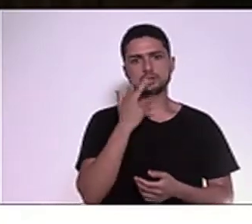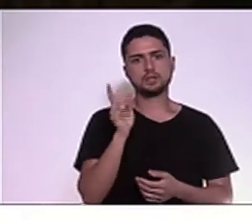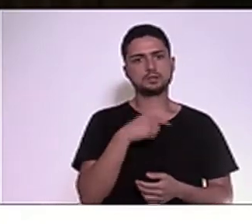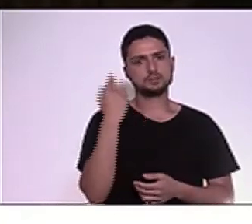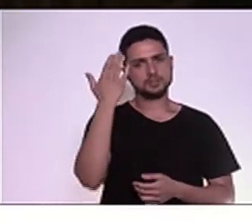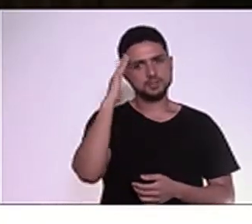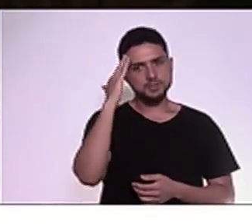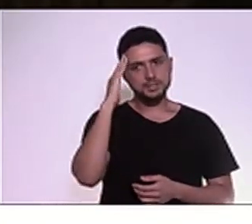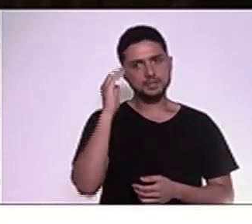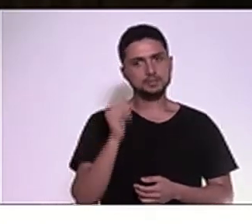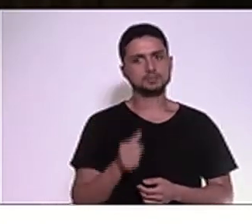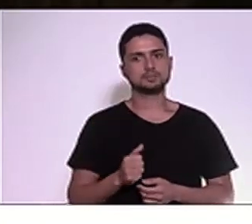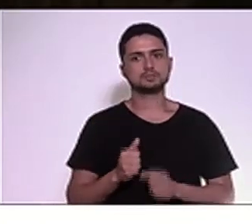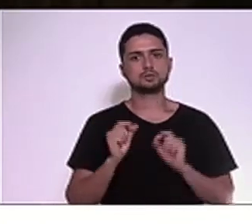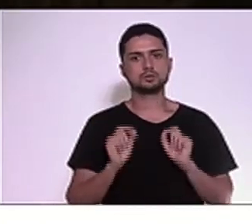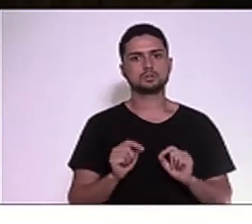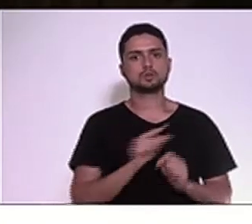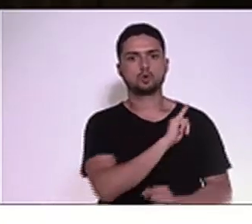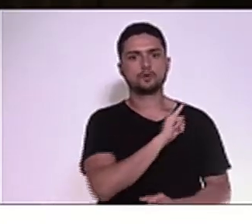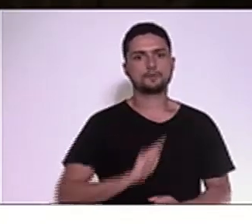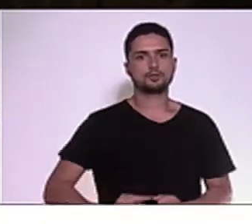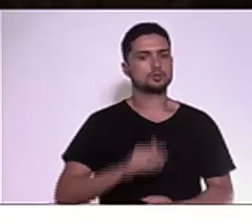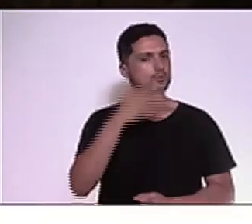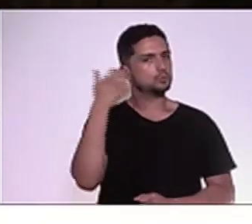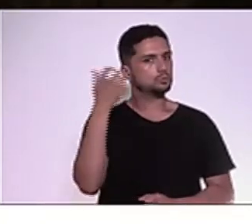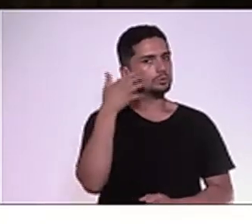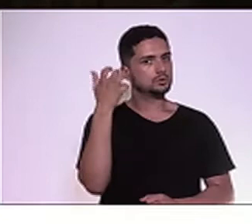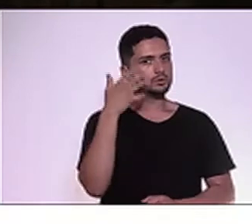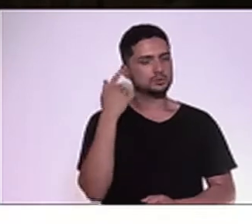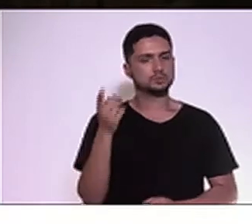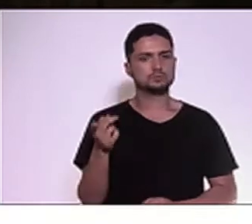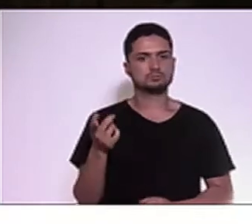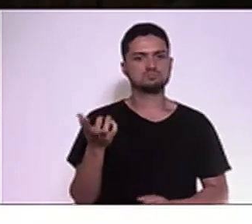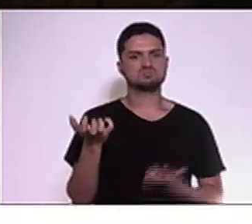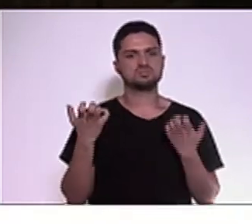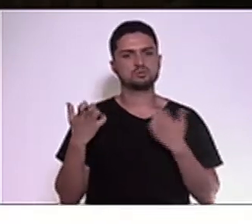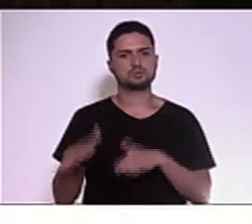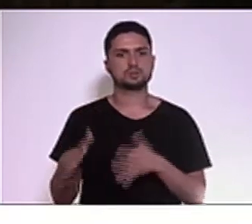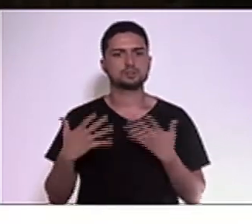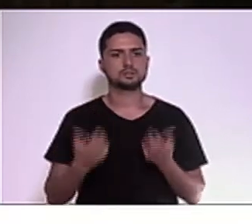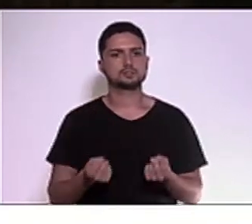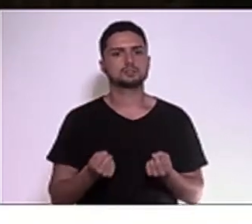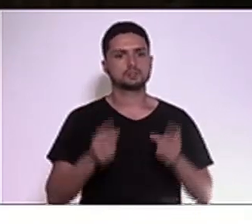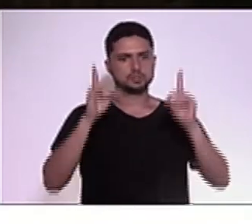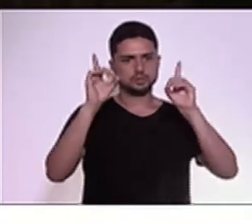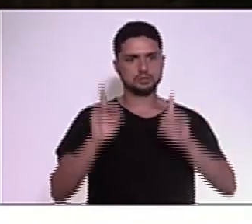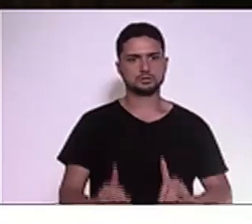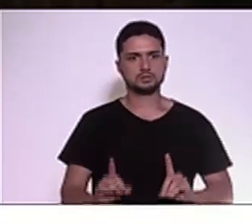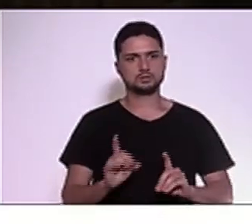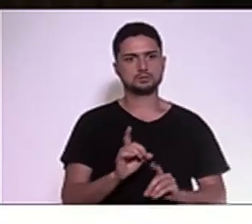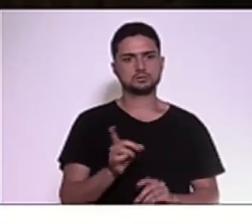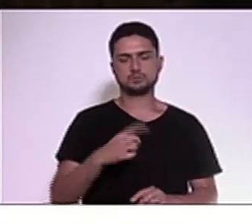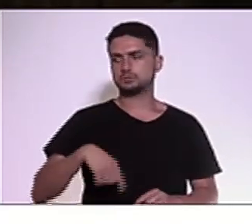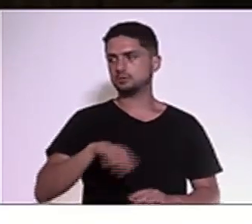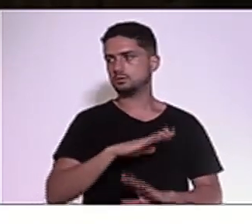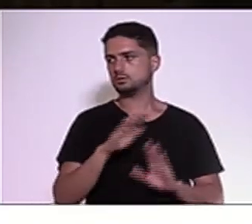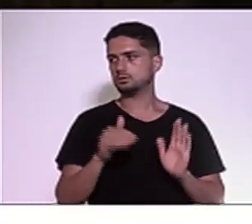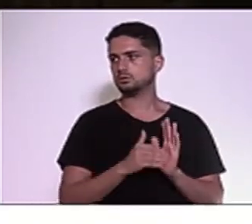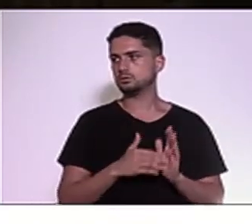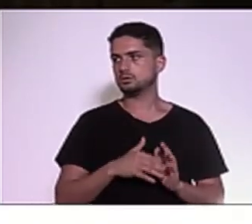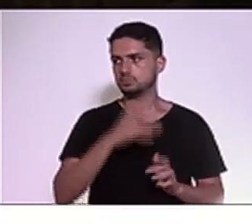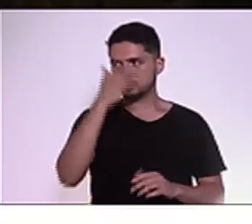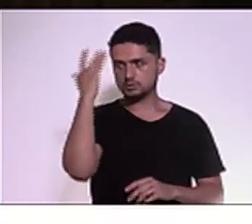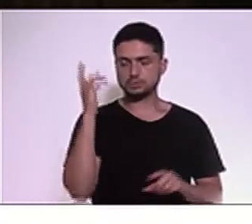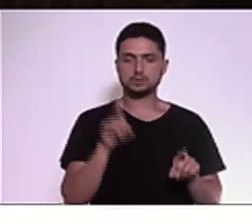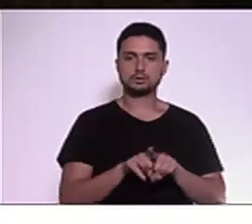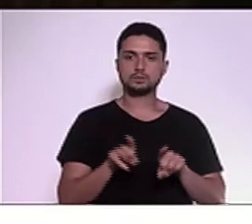entendendo o quanto o governo Witzel renega não só direitos, ele renega a possibilidade